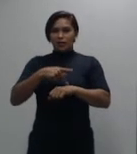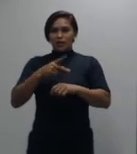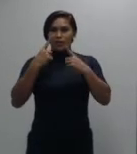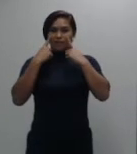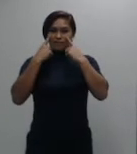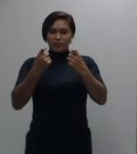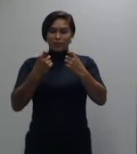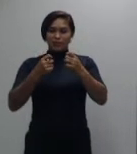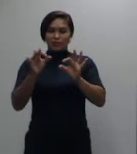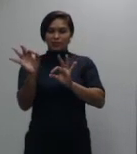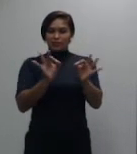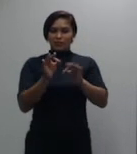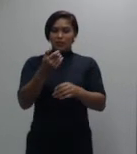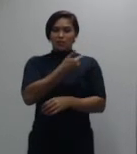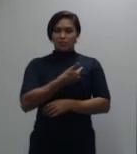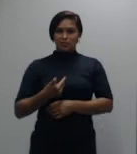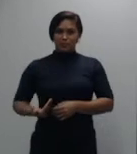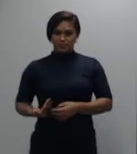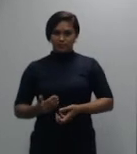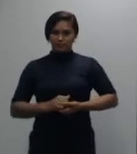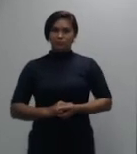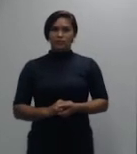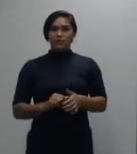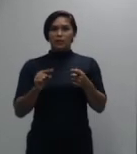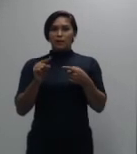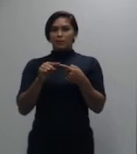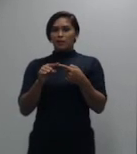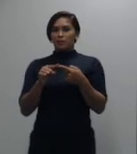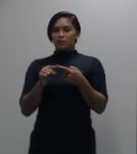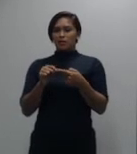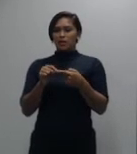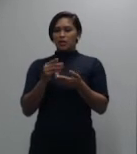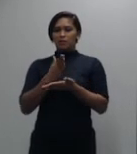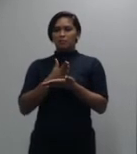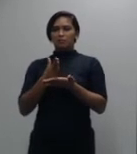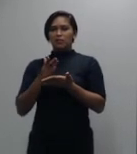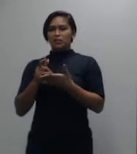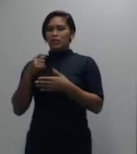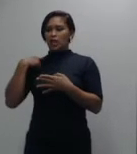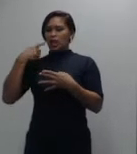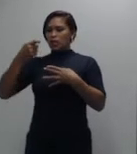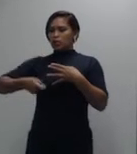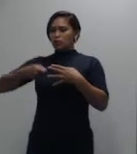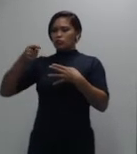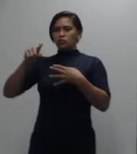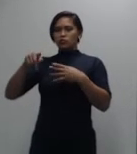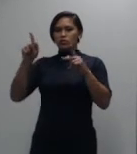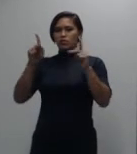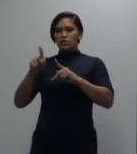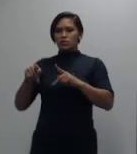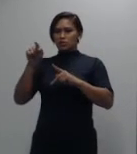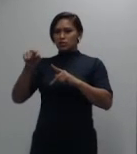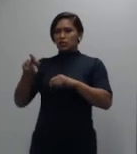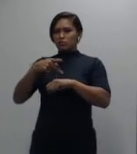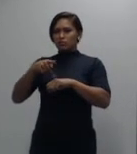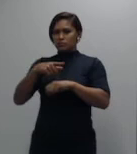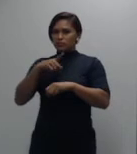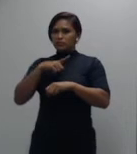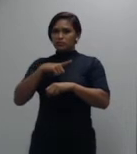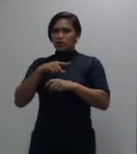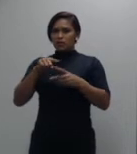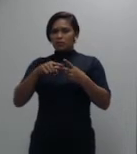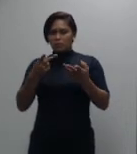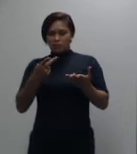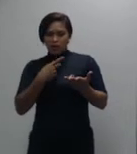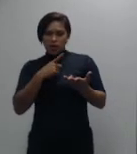pública o primeiro a parcialidade do juiz tela embora esse trecho tenha